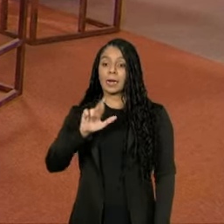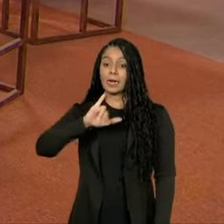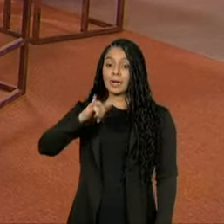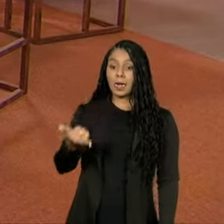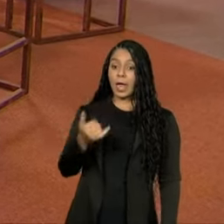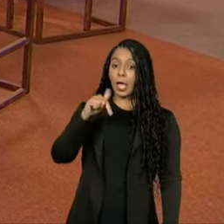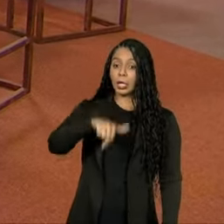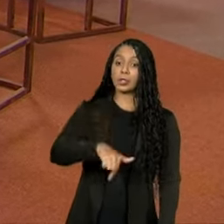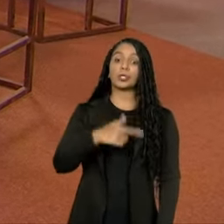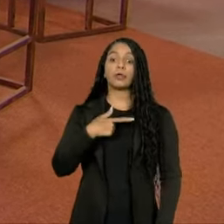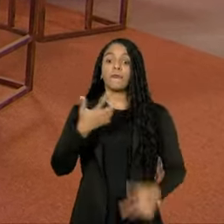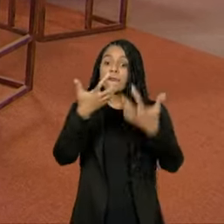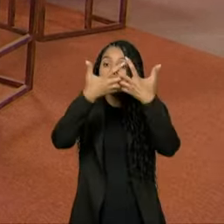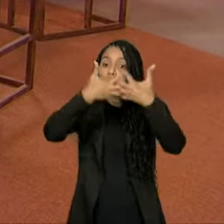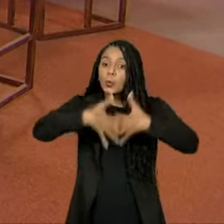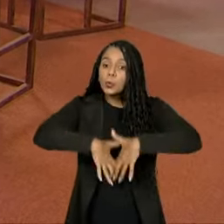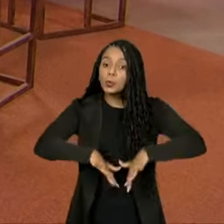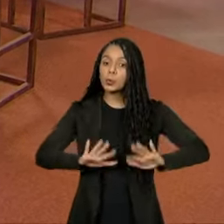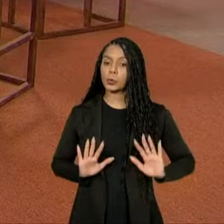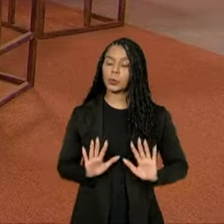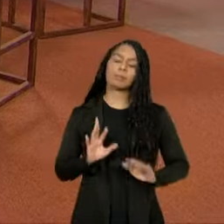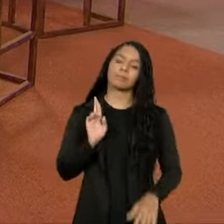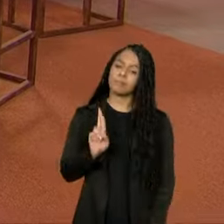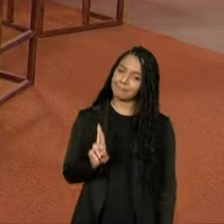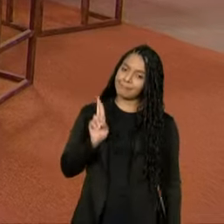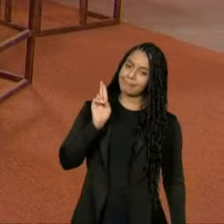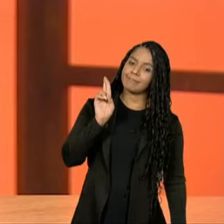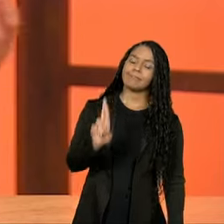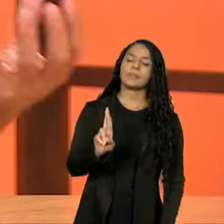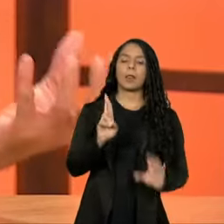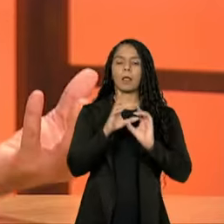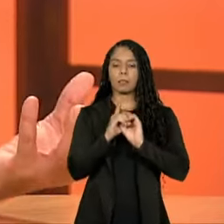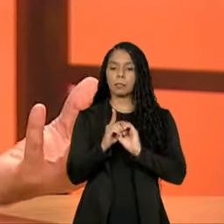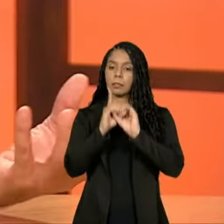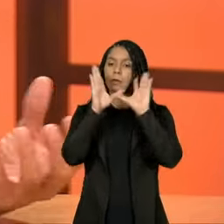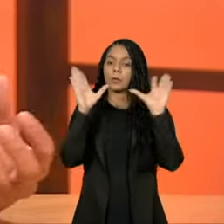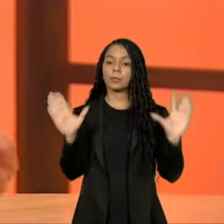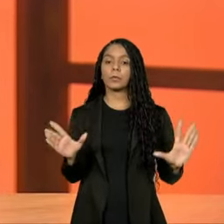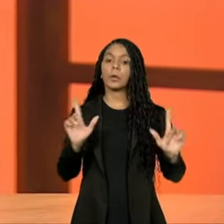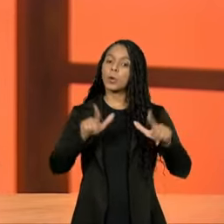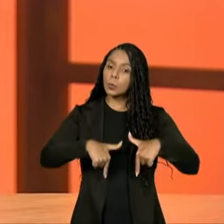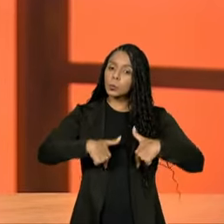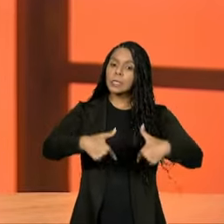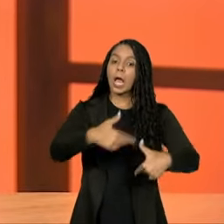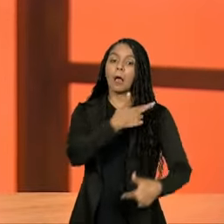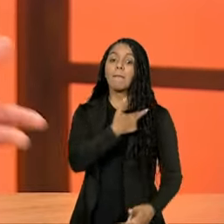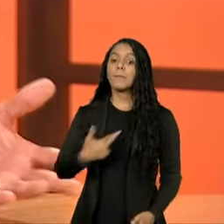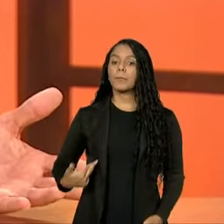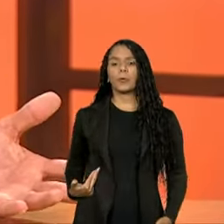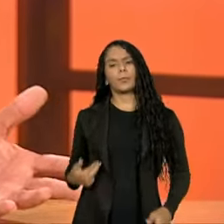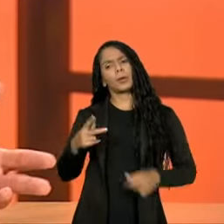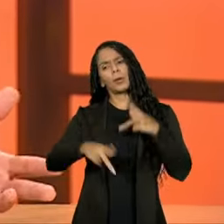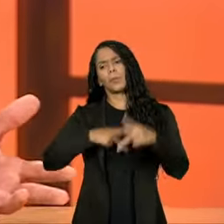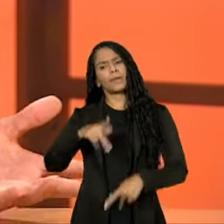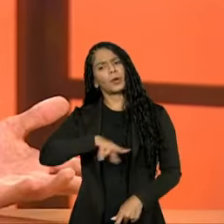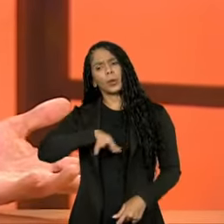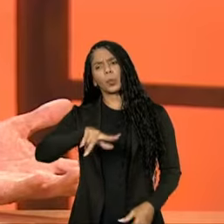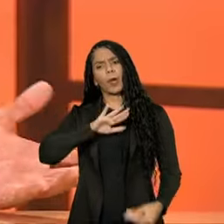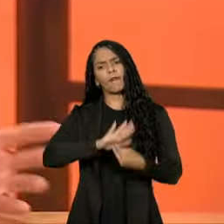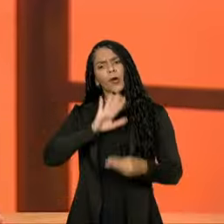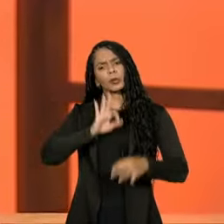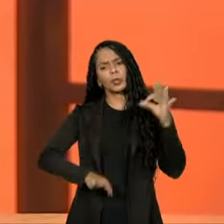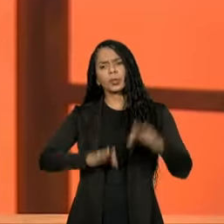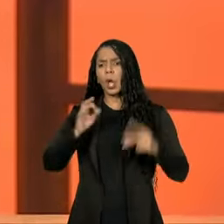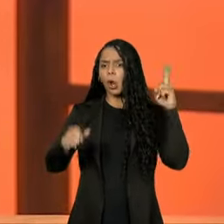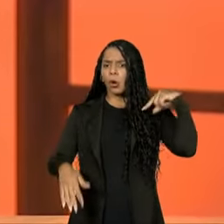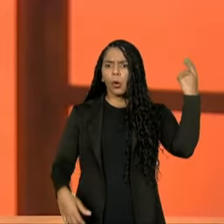no Rio de Janeiro funcione. E que ela represente a democracia, os atos republicanos, o povo, e não as injustiças e as loucuras